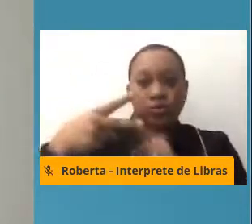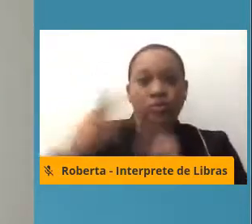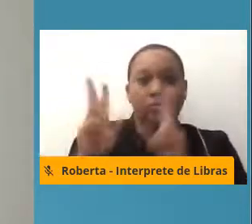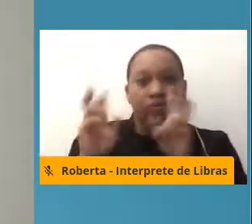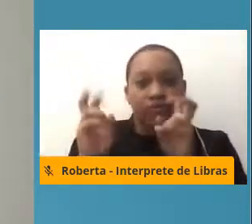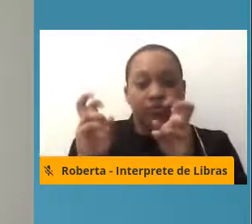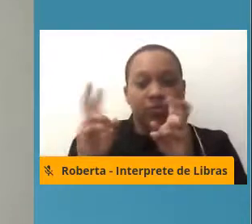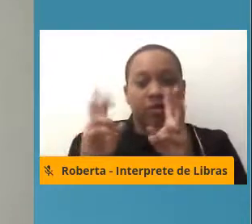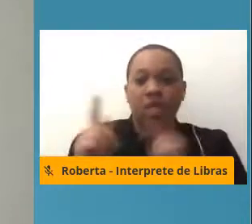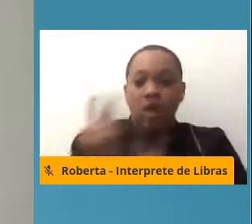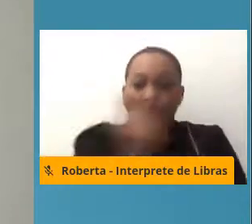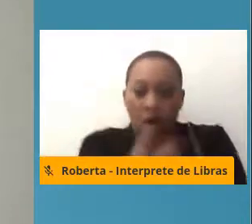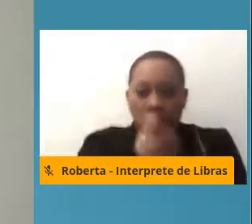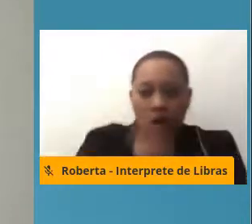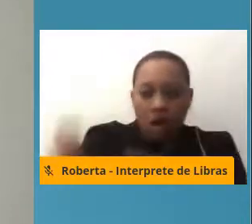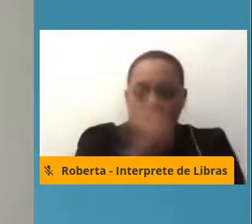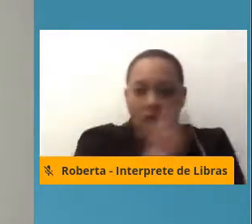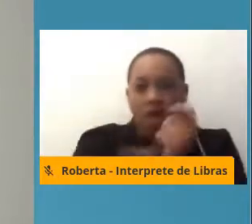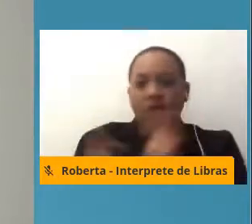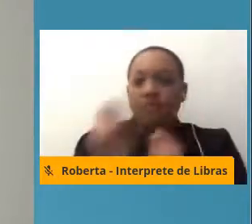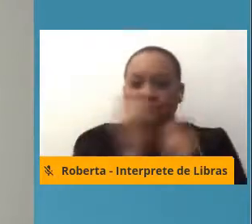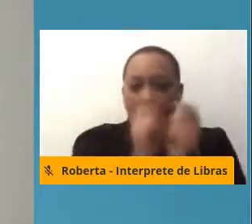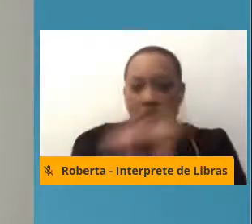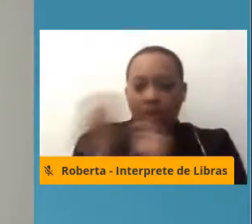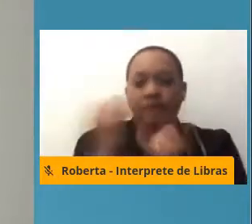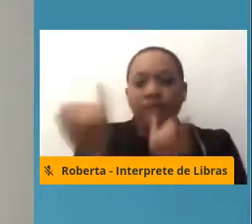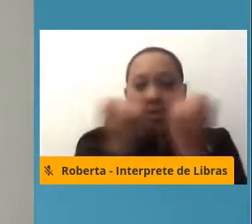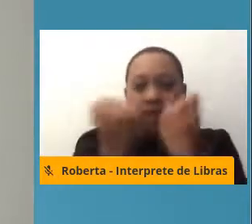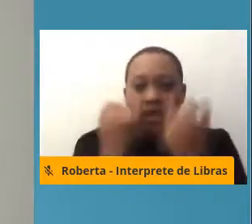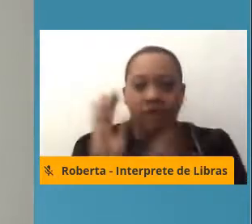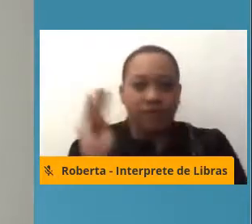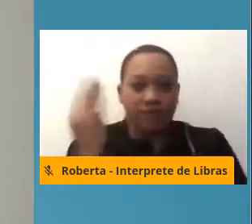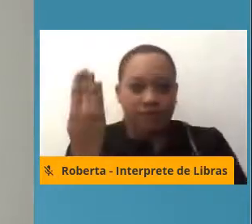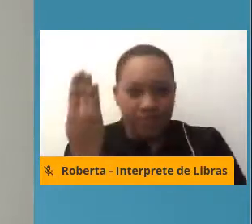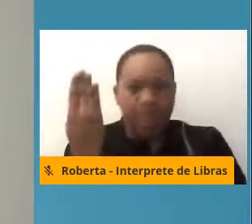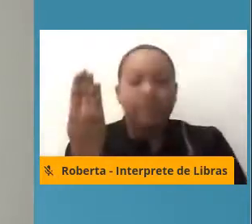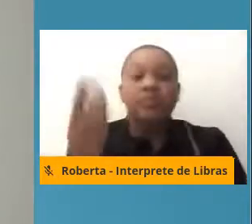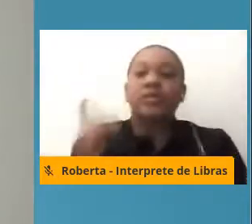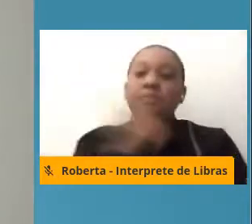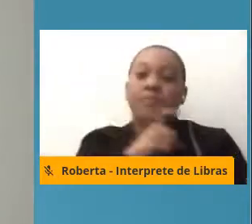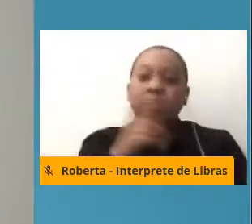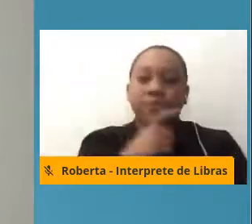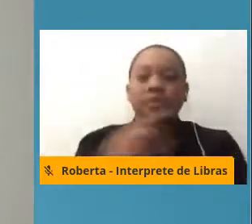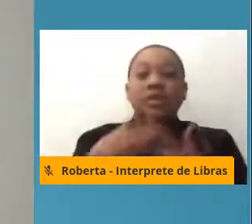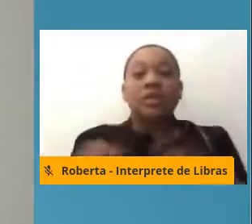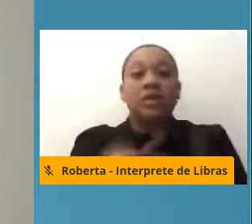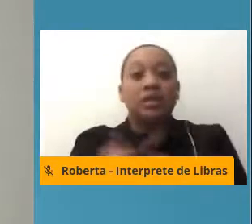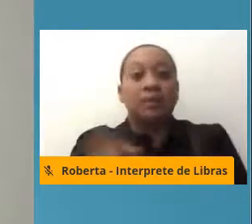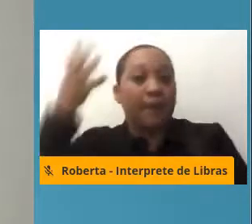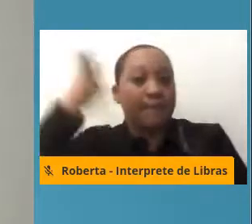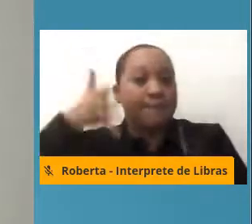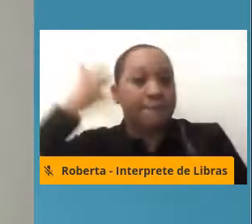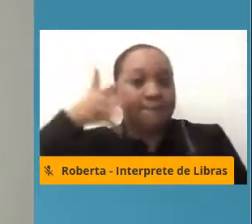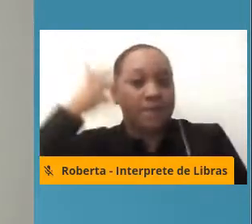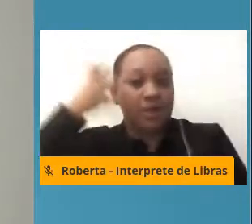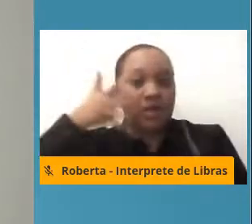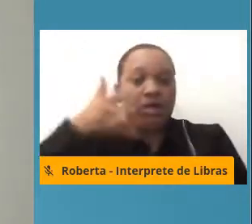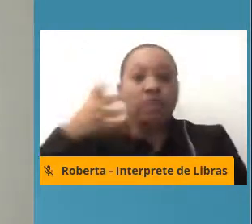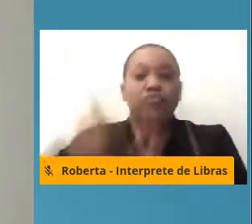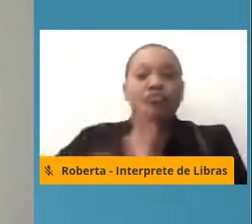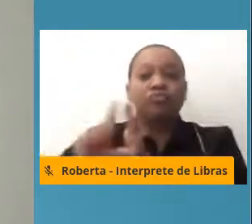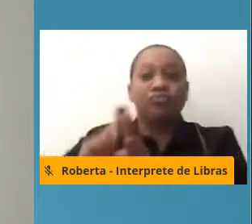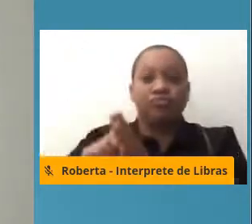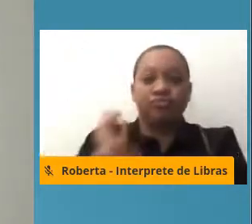vai ter uma palestra pré-gravada, um vídeo, né, que vai ser transmitido na hora, a respeito da questão do